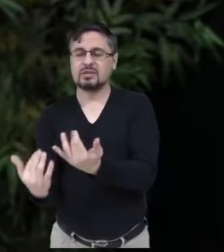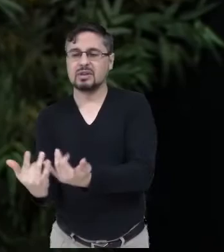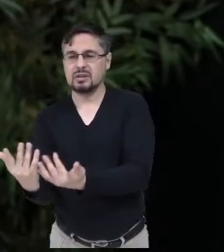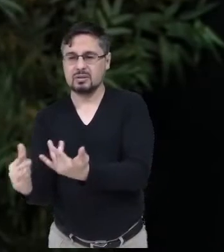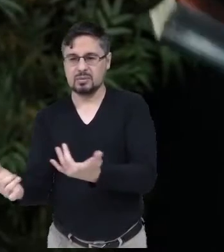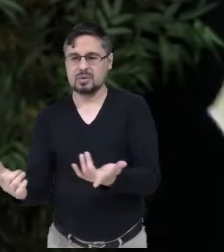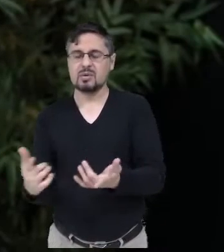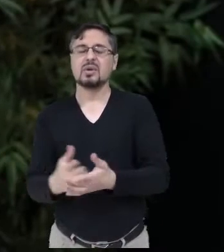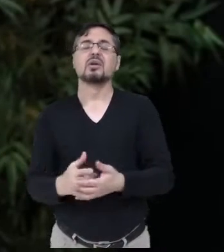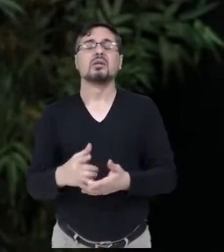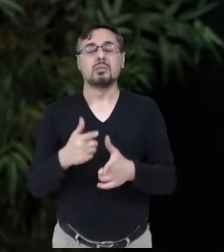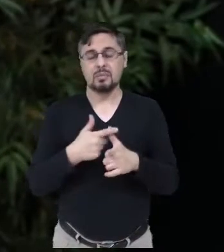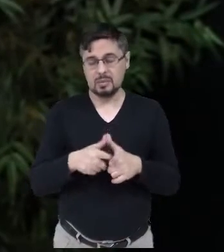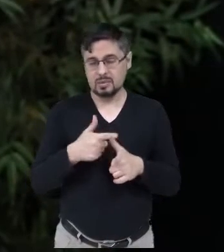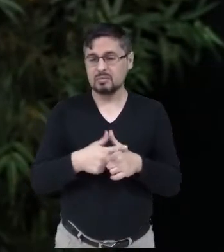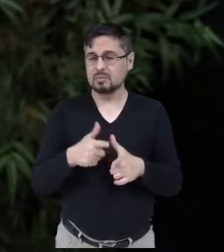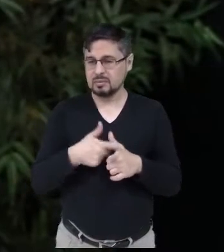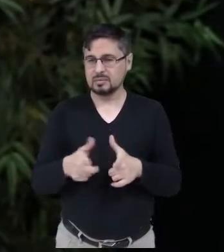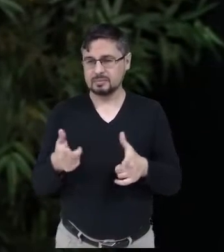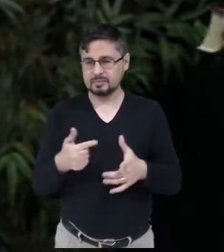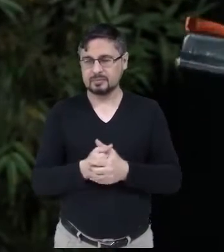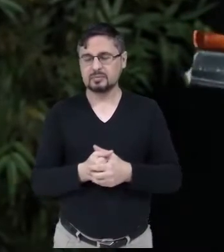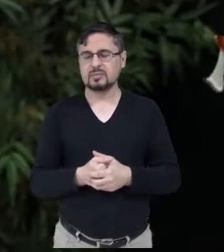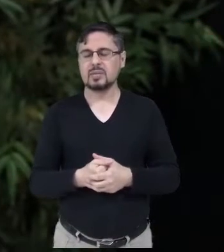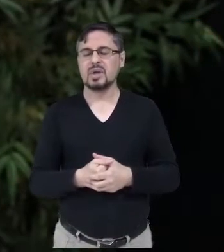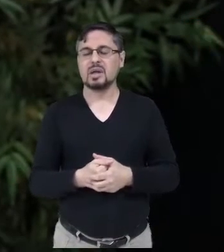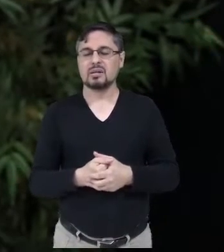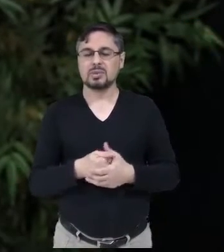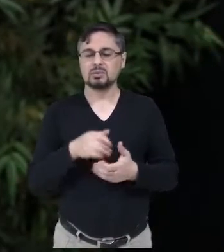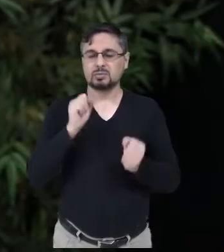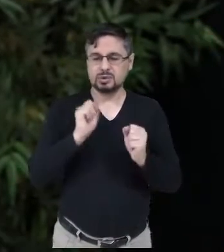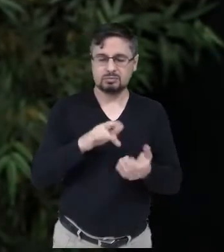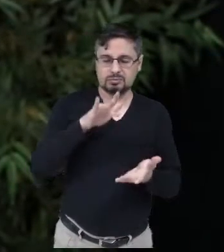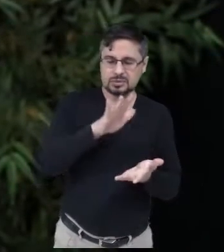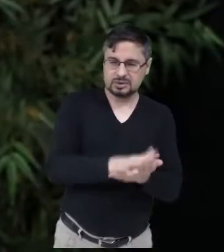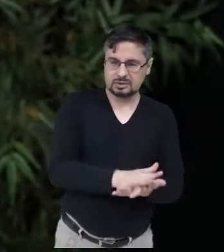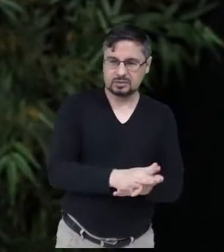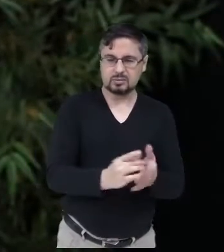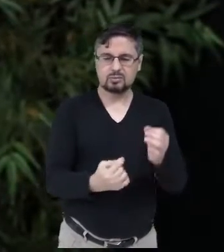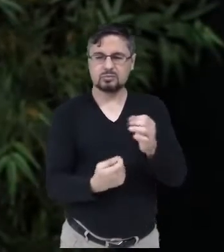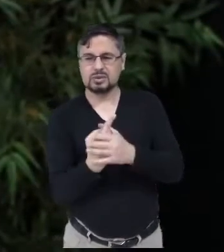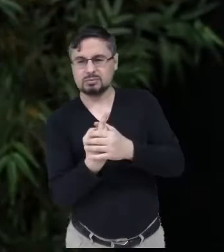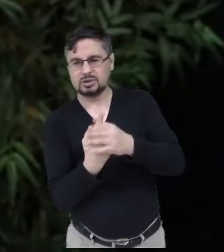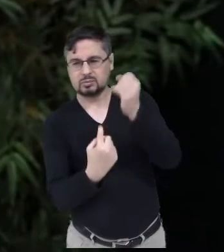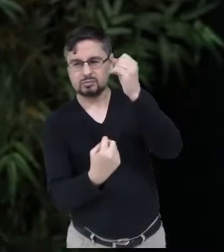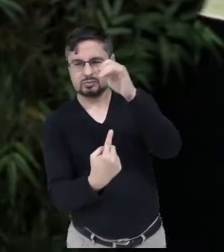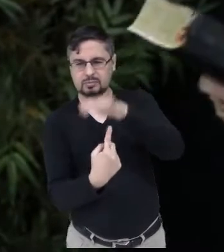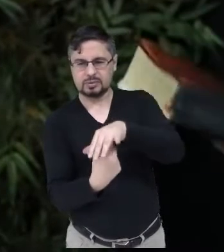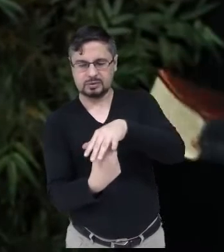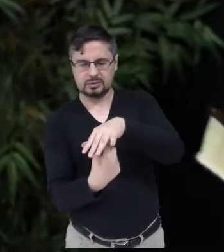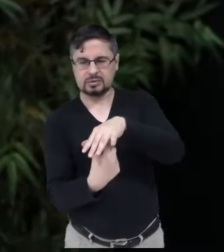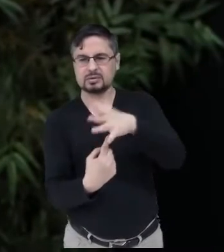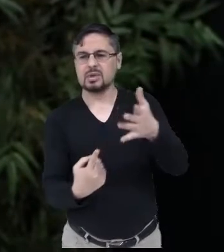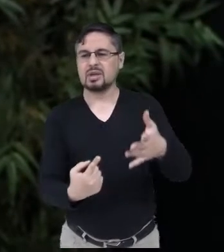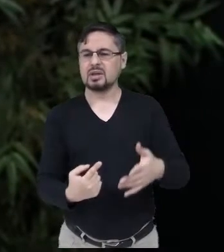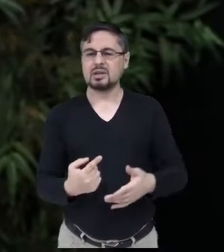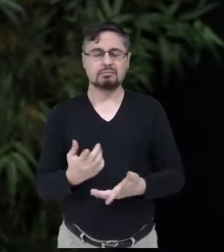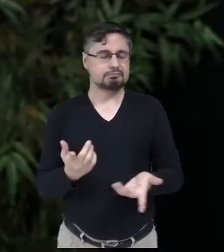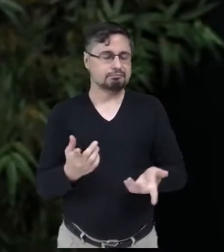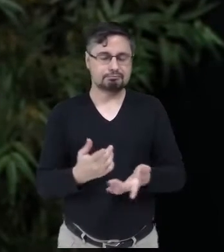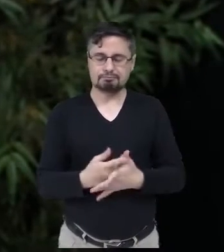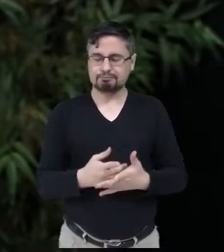sofrer graves queimaduras. Ele também podia pisar um espinho e talvez na caminhada de um lugar para o outro